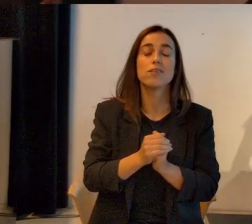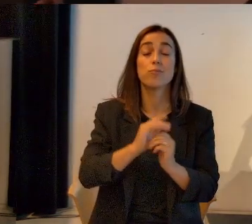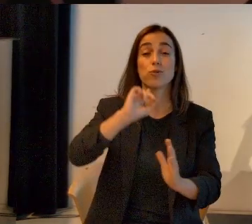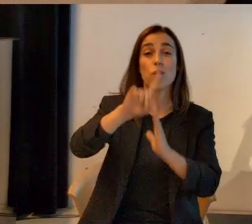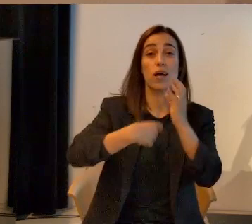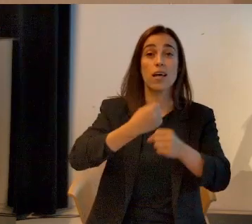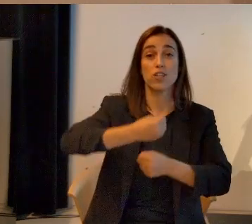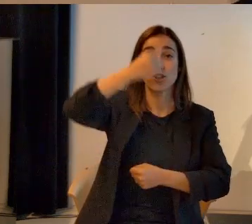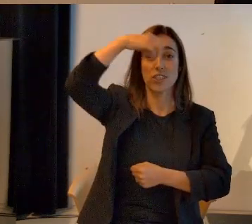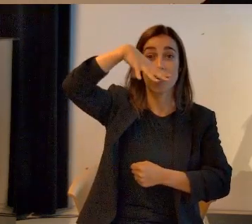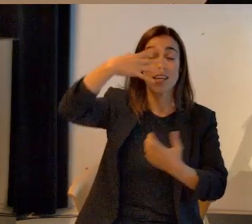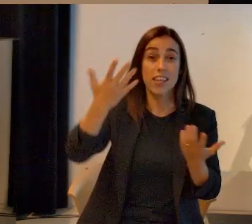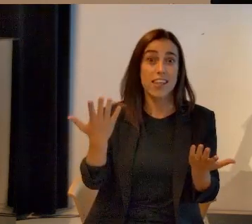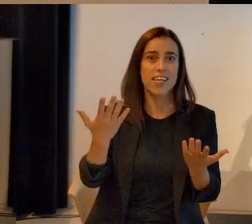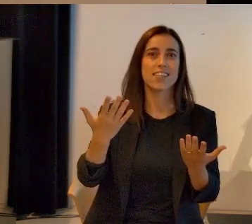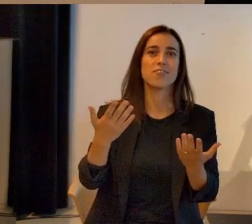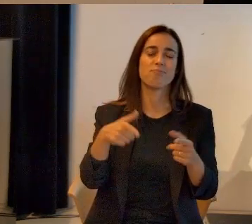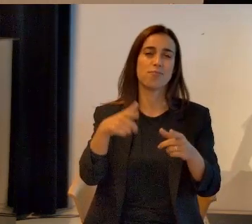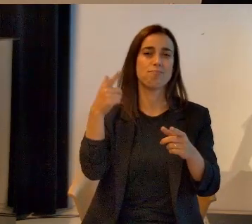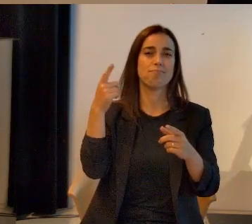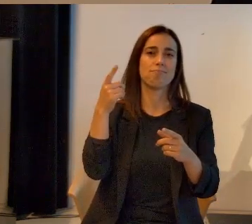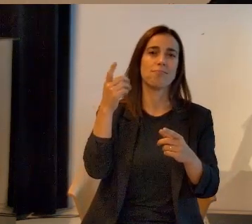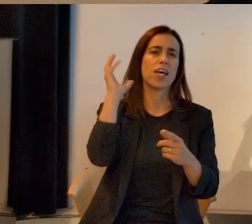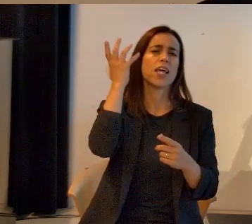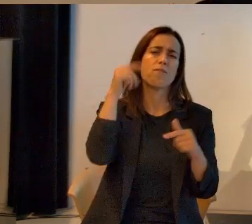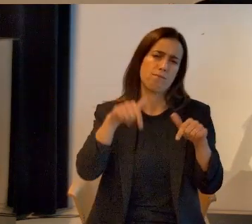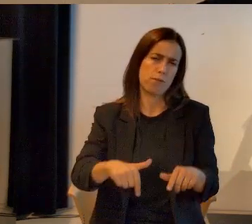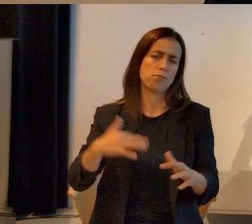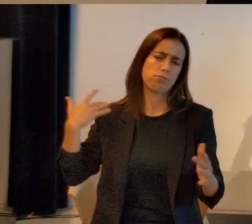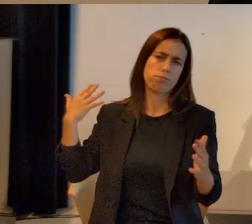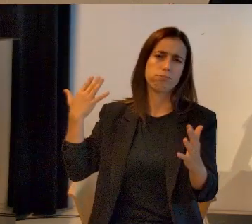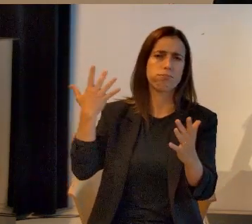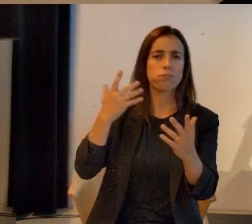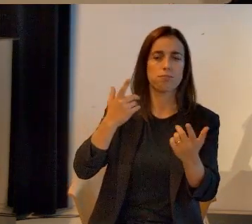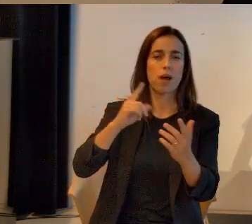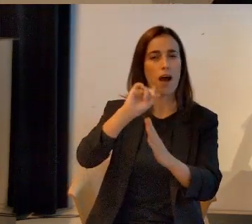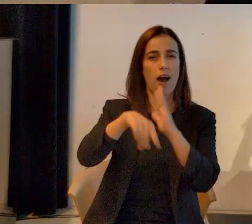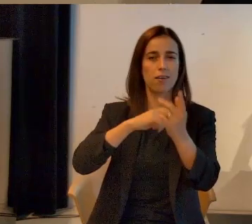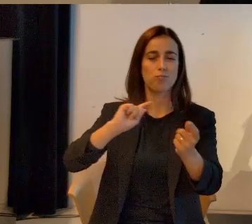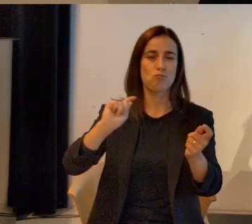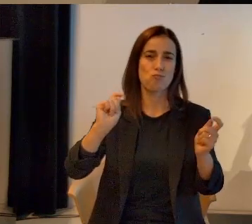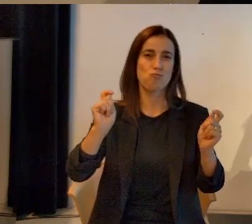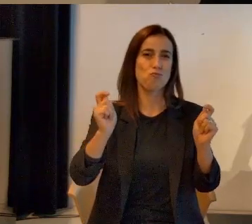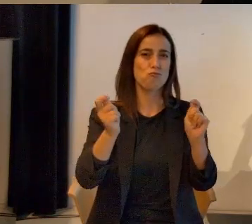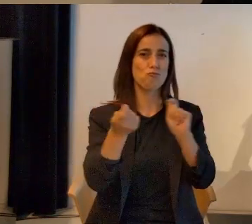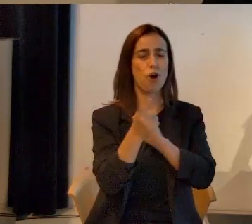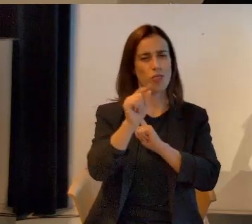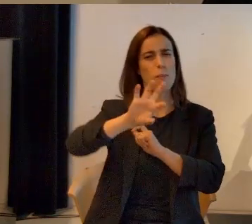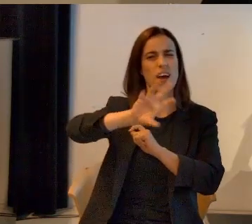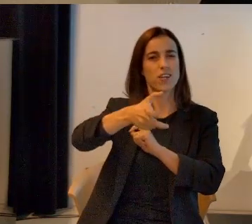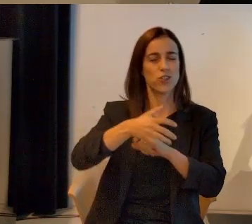Agitag, este evento que desde alguns anos esta parte veio transformando o Águeda e a região,